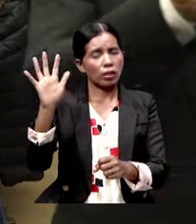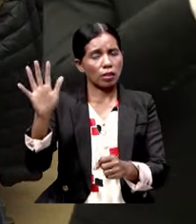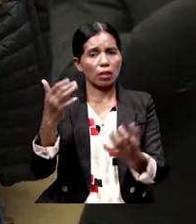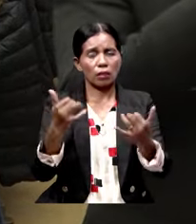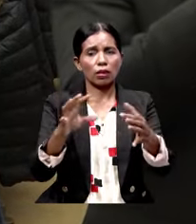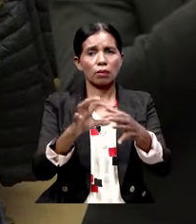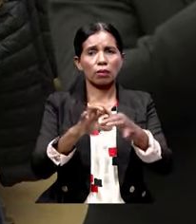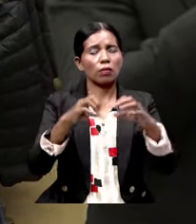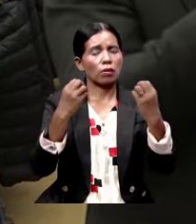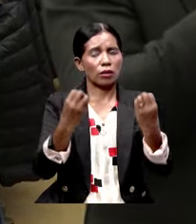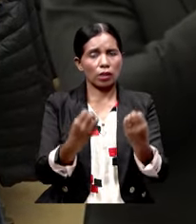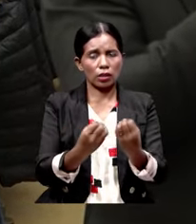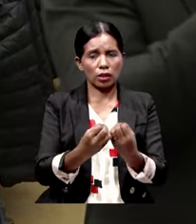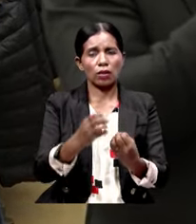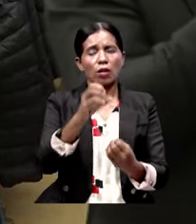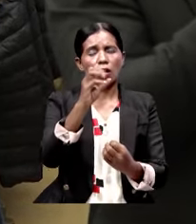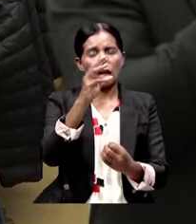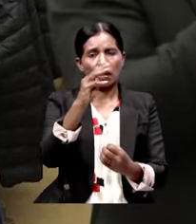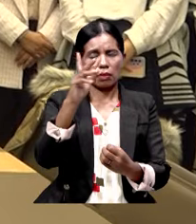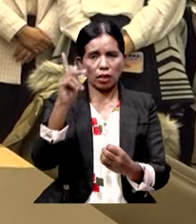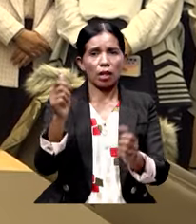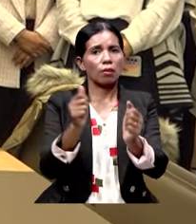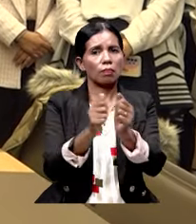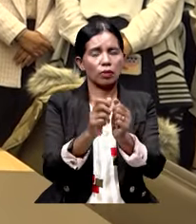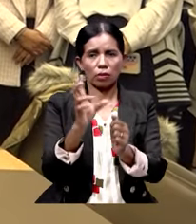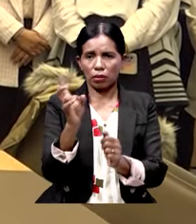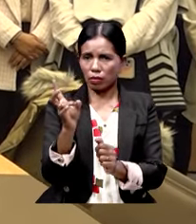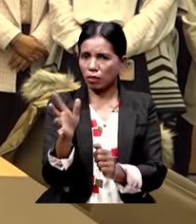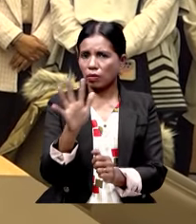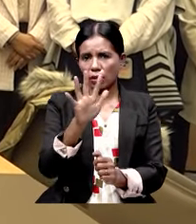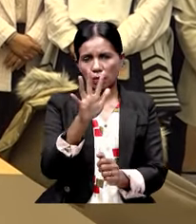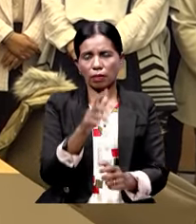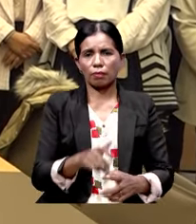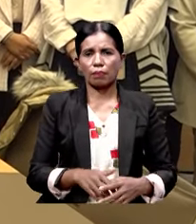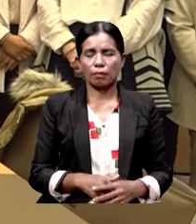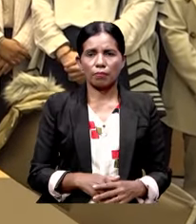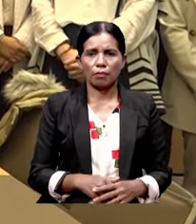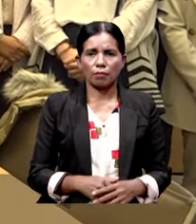Organização Mundial Comércio hamutu kitunulu resin lima. Equipa cobertura, GMN.